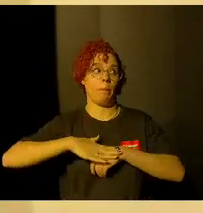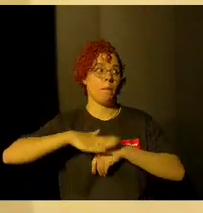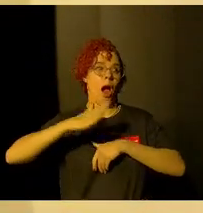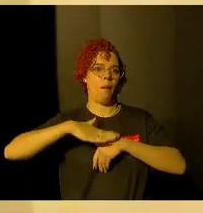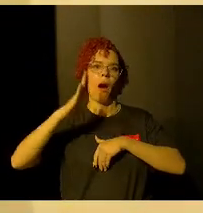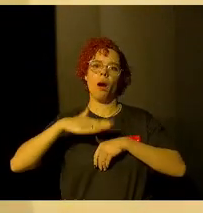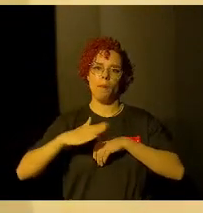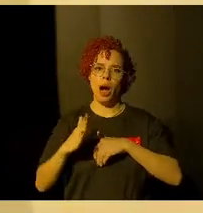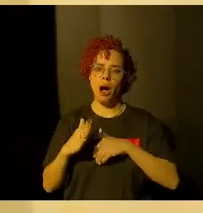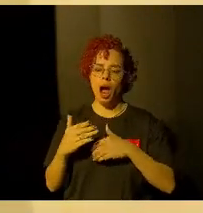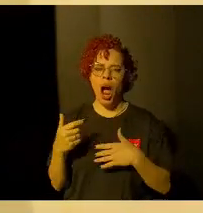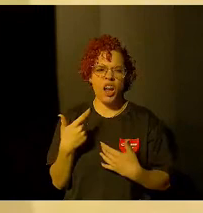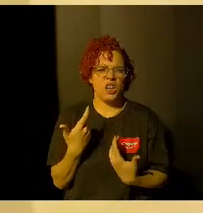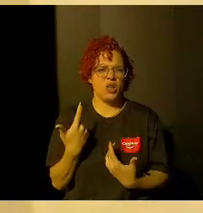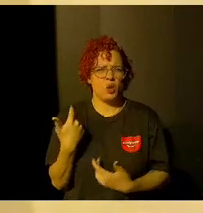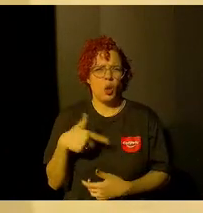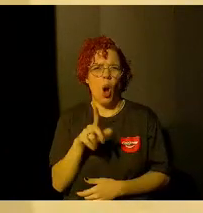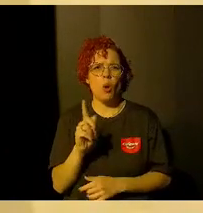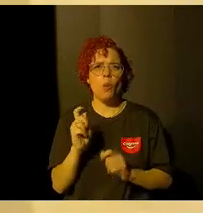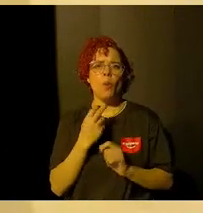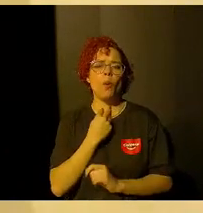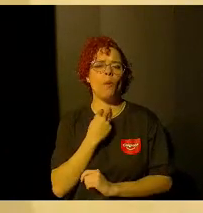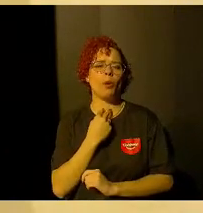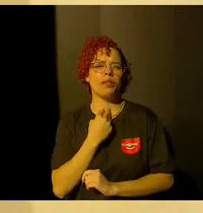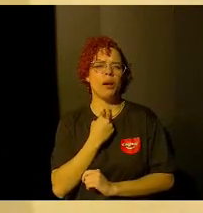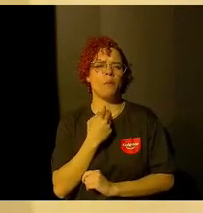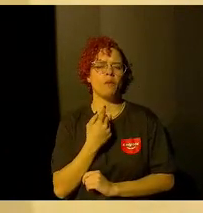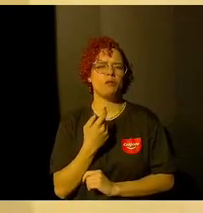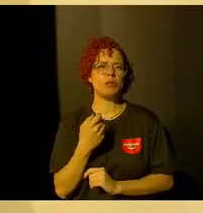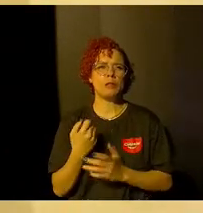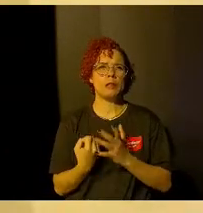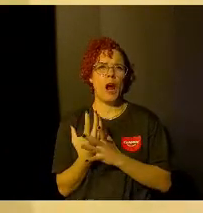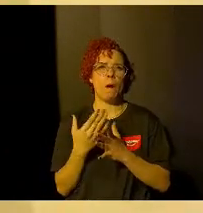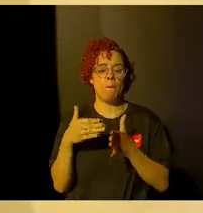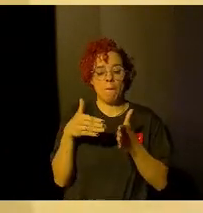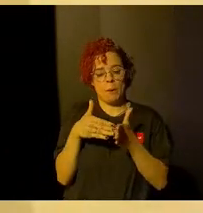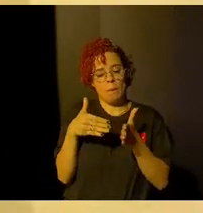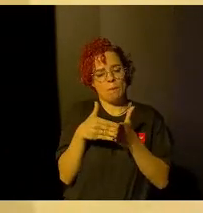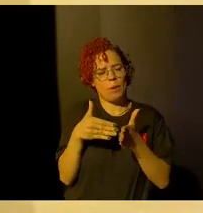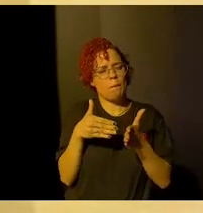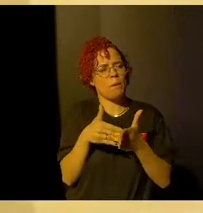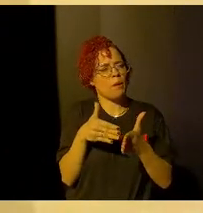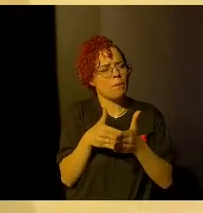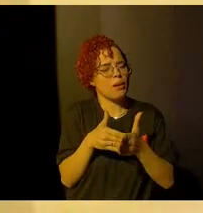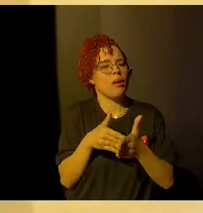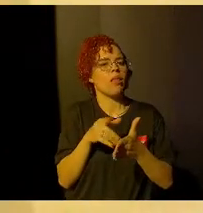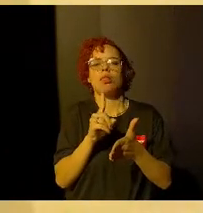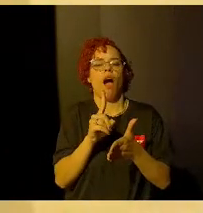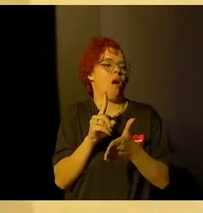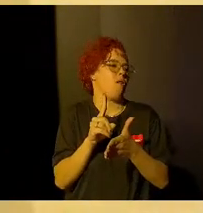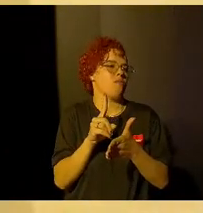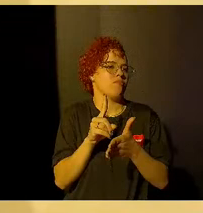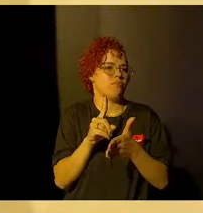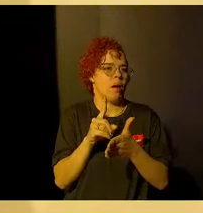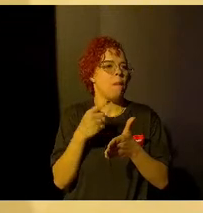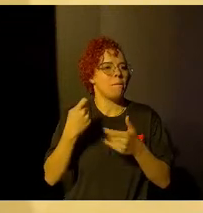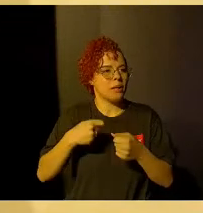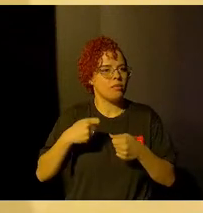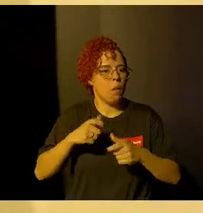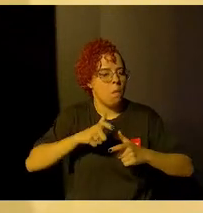seja ela qual for a uma espécie de ativismo mas eu não acho que assim